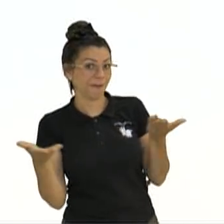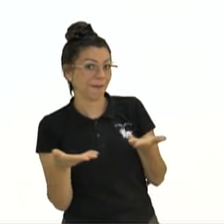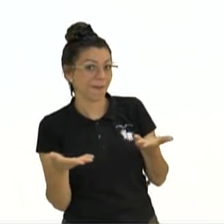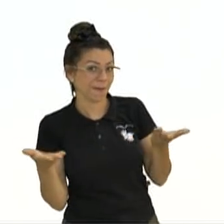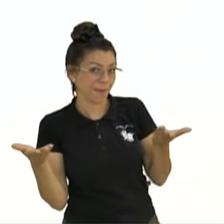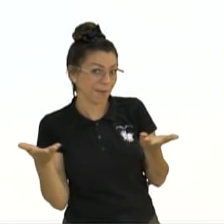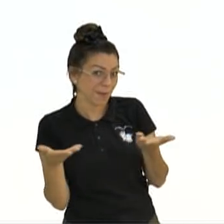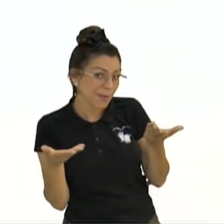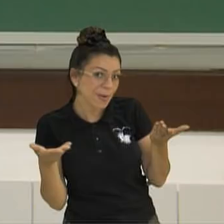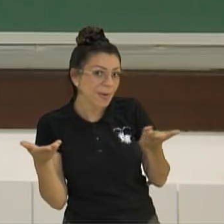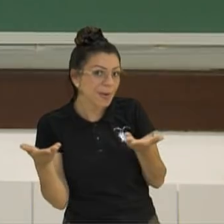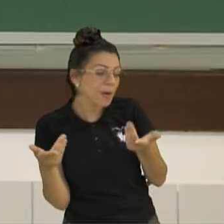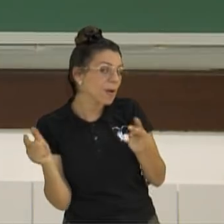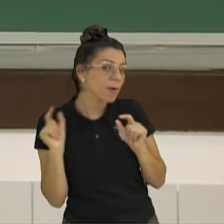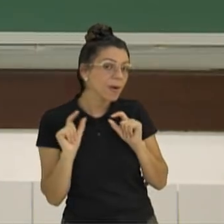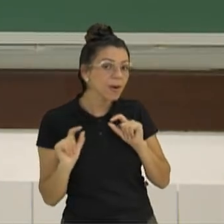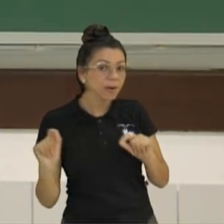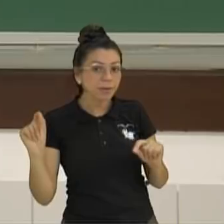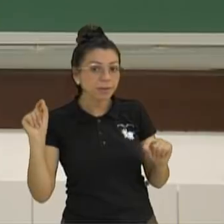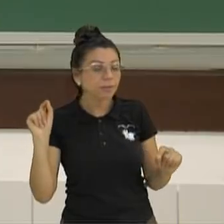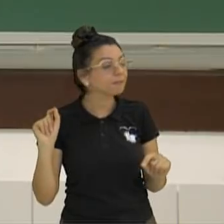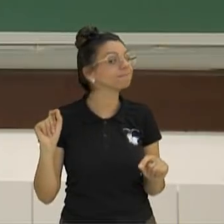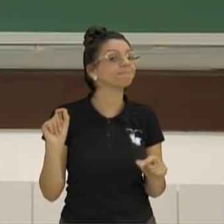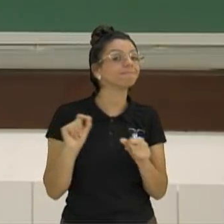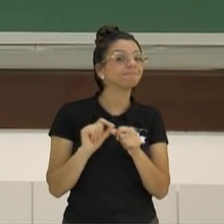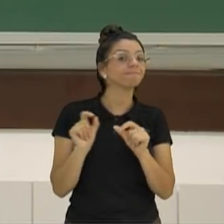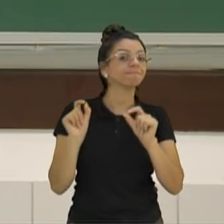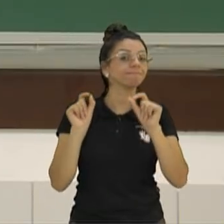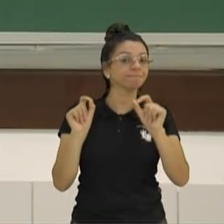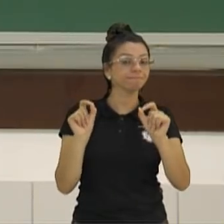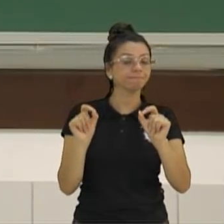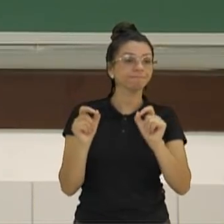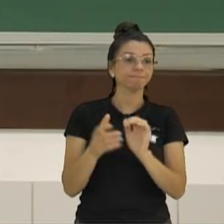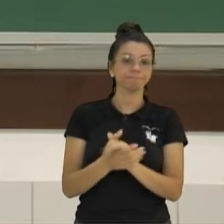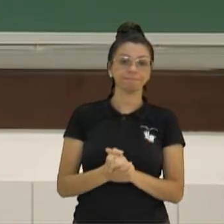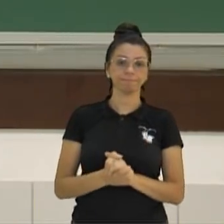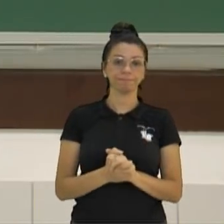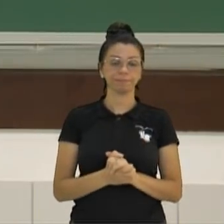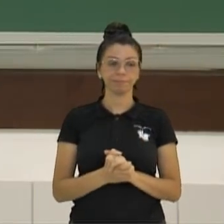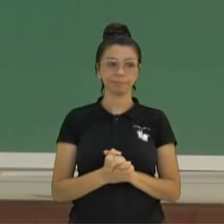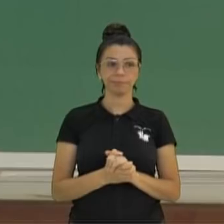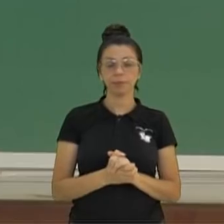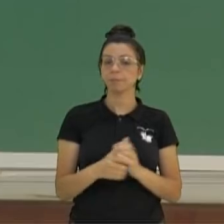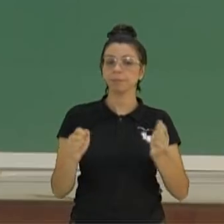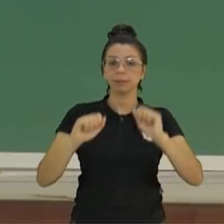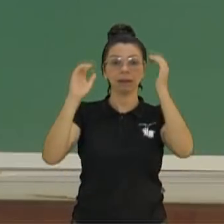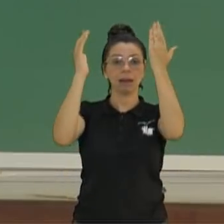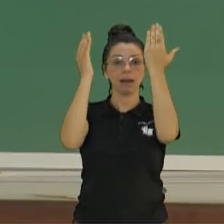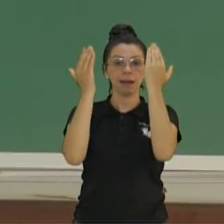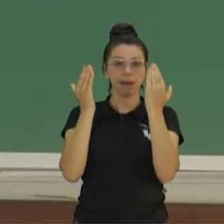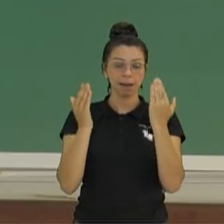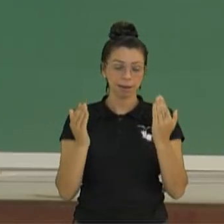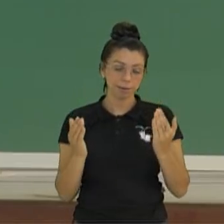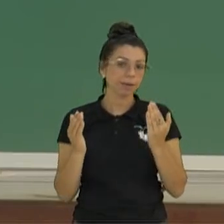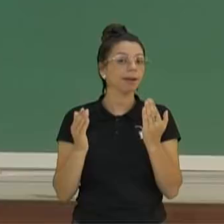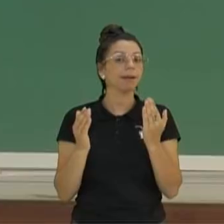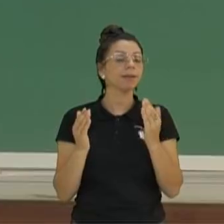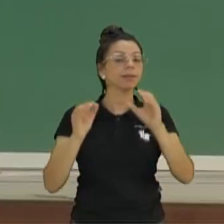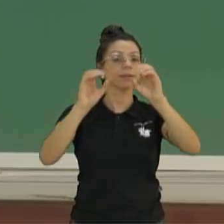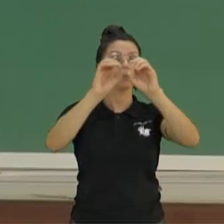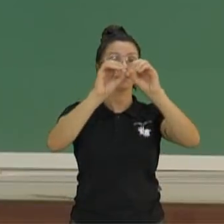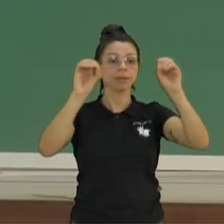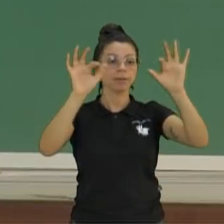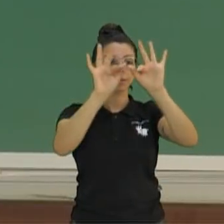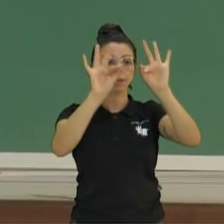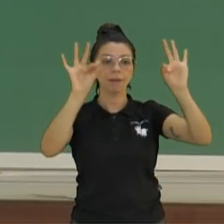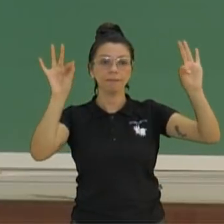Agora, turminha, o que vamos fazer? Vamos fazer análise dessas orações